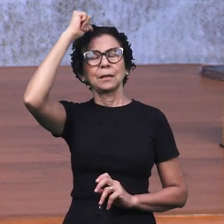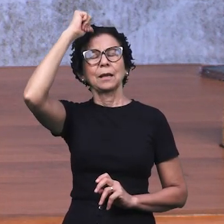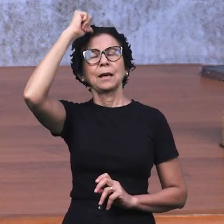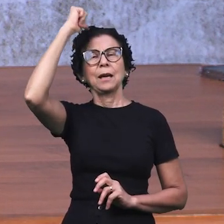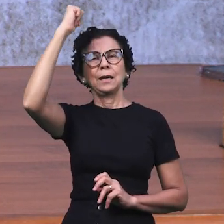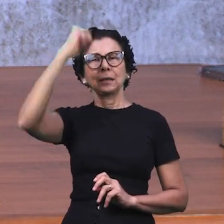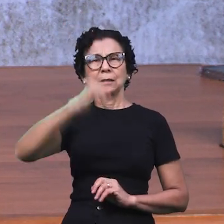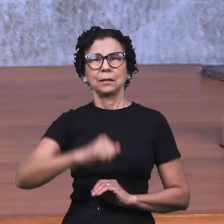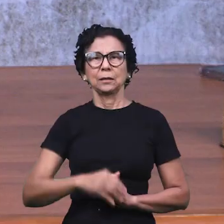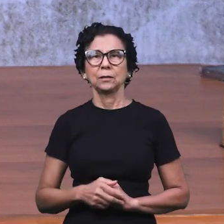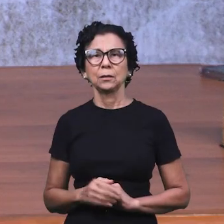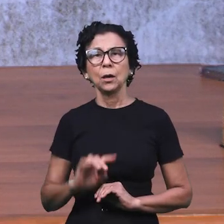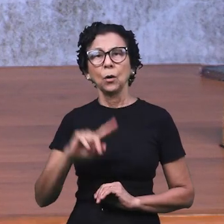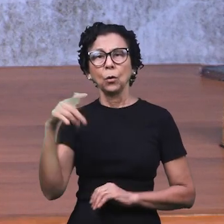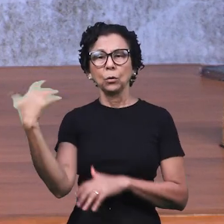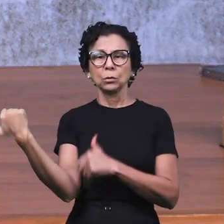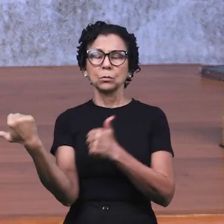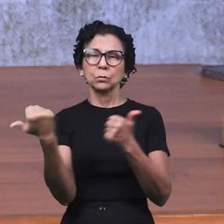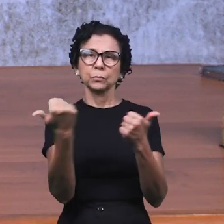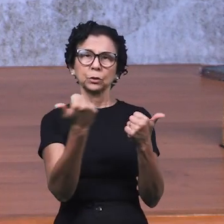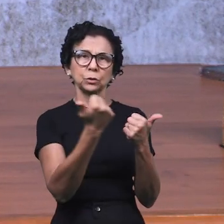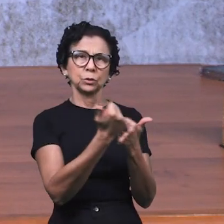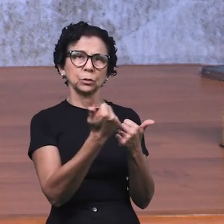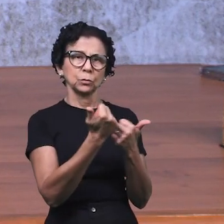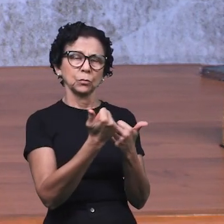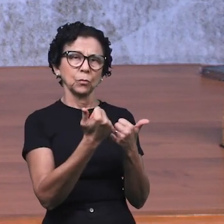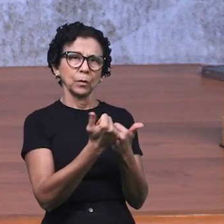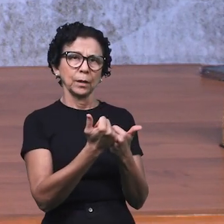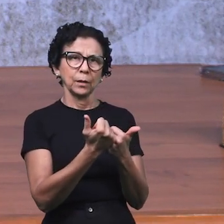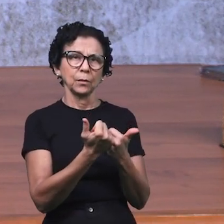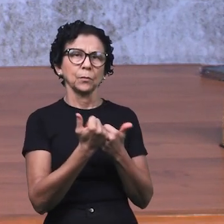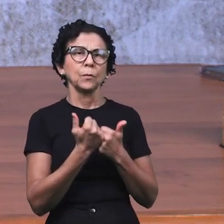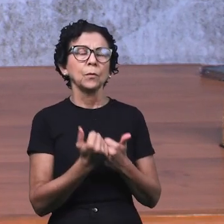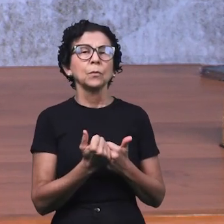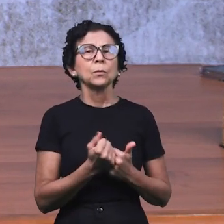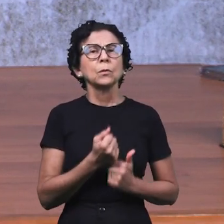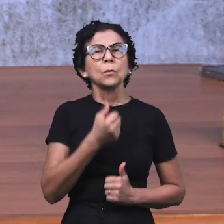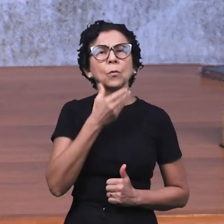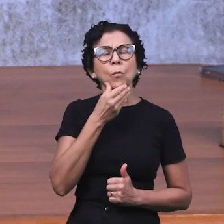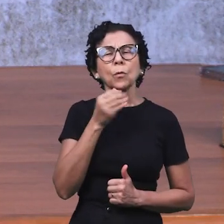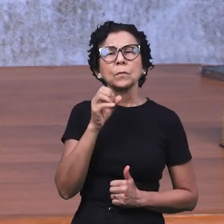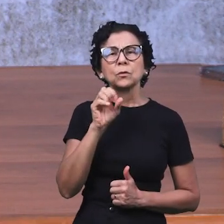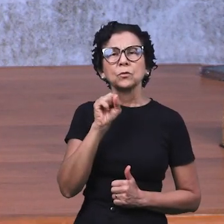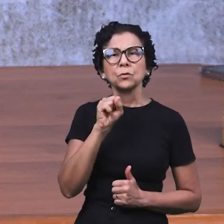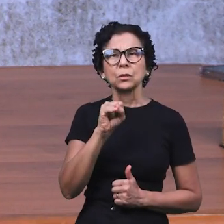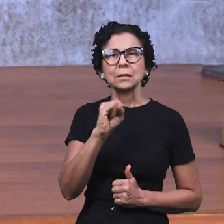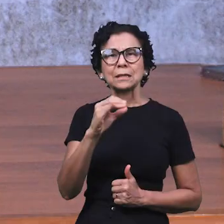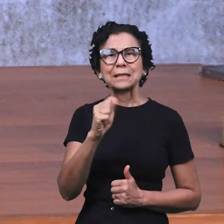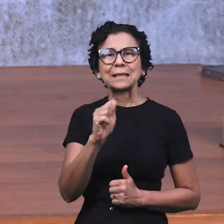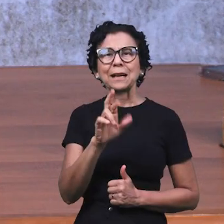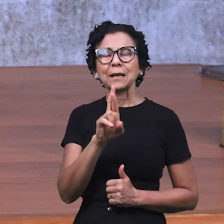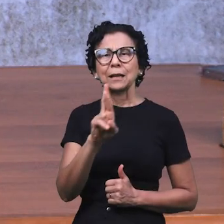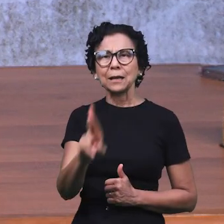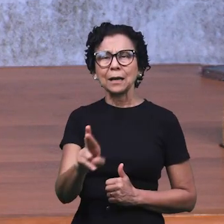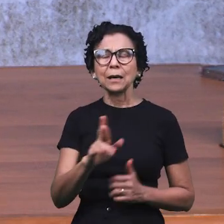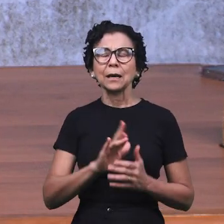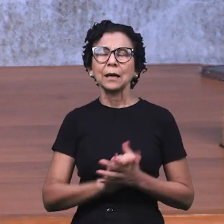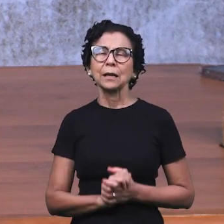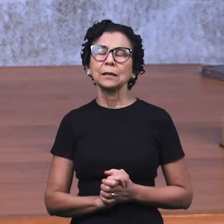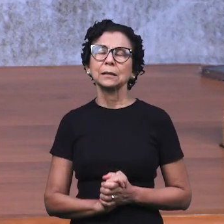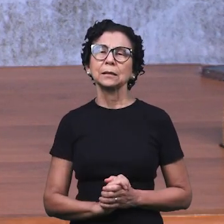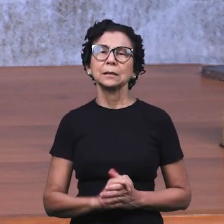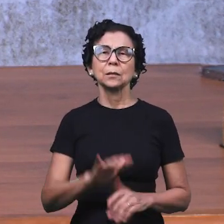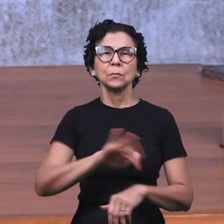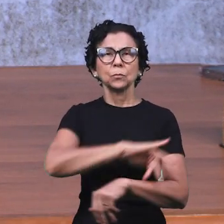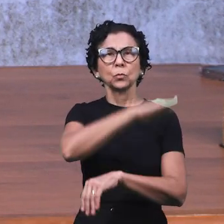Tola, filho de Pua, filho de Dodô, homem de Issacar, e habitava em Samir, na